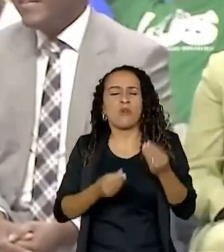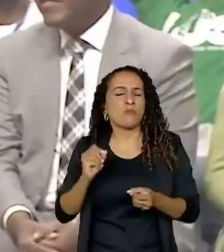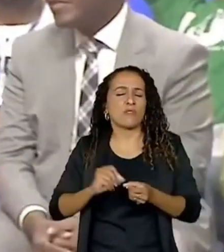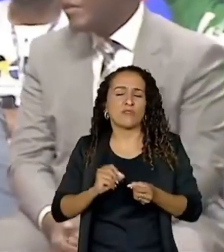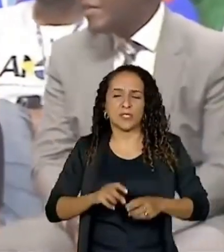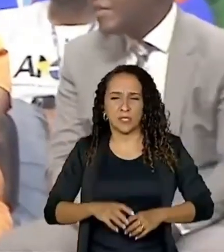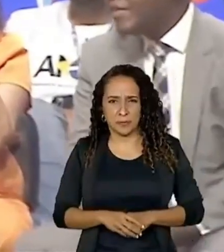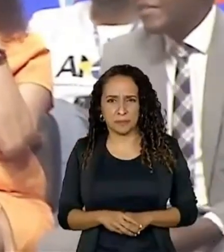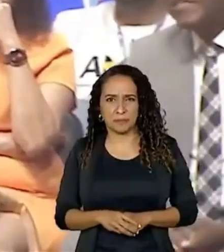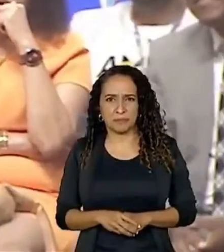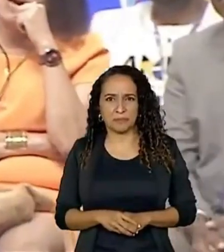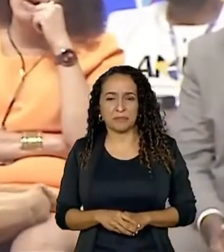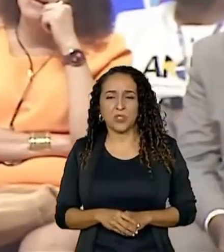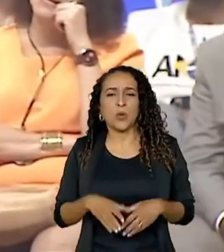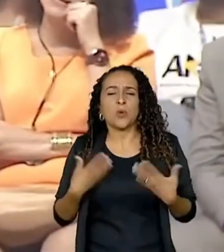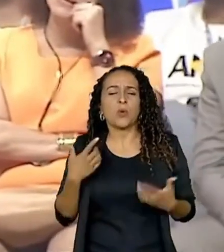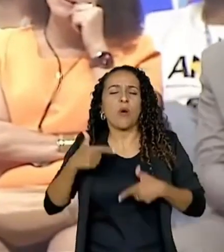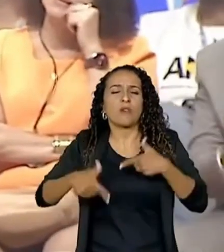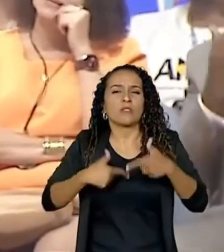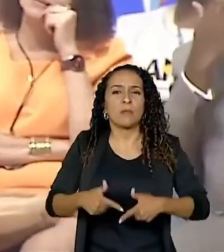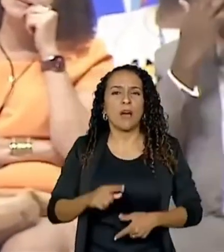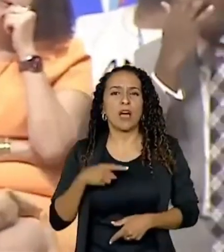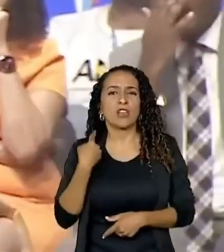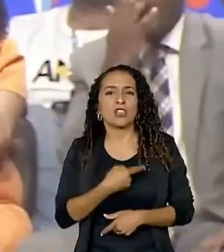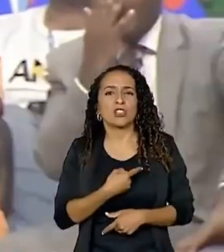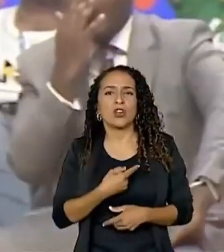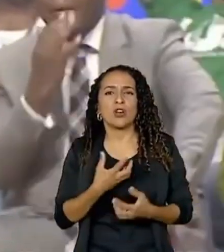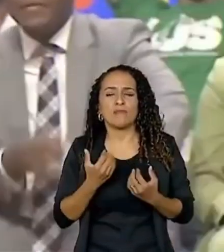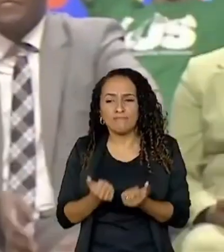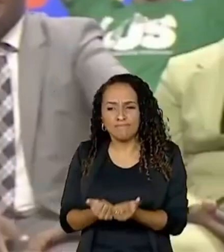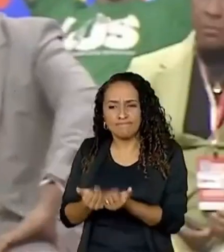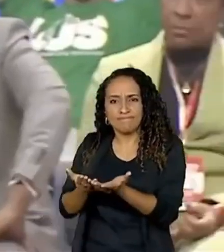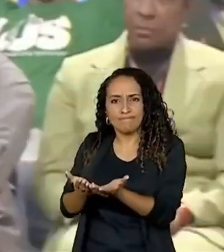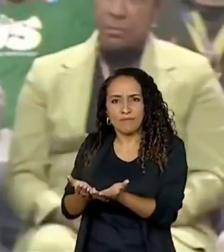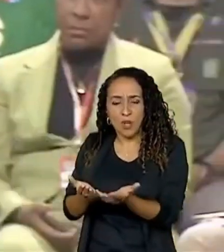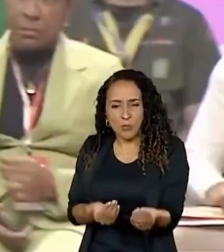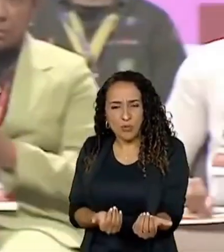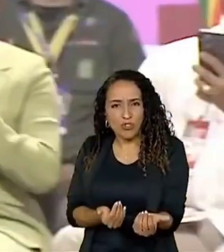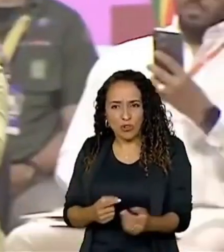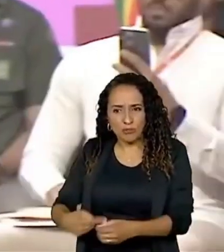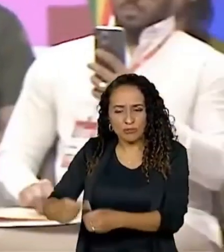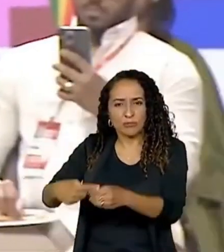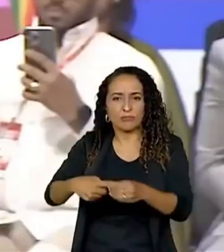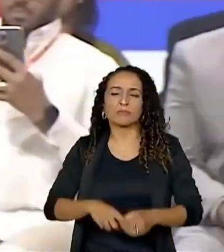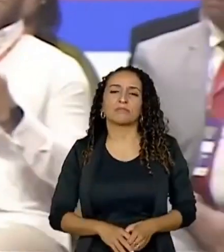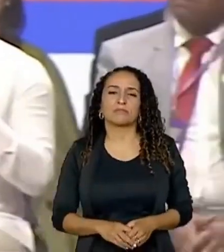fazer? Qual é o trabalho que a gente vai levar para a periferia?